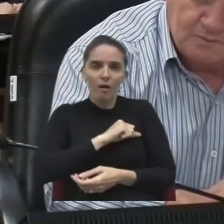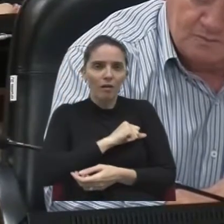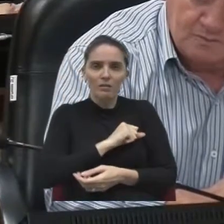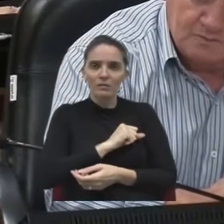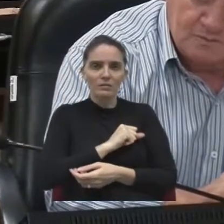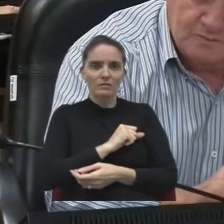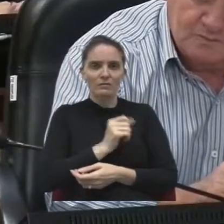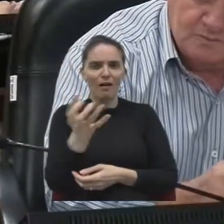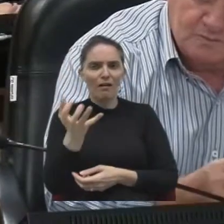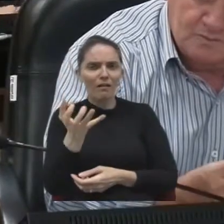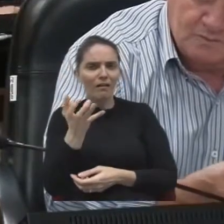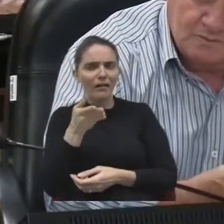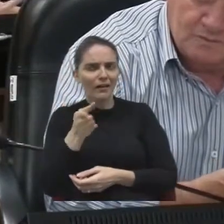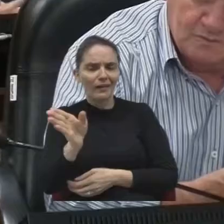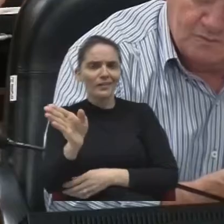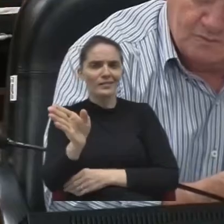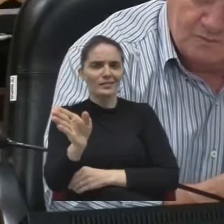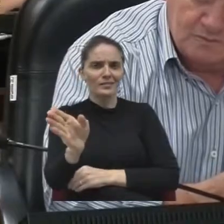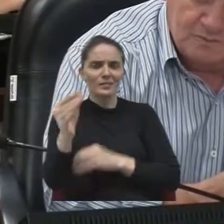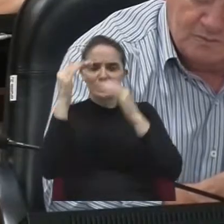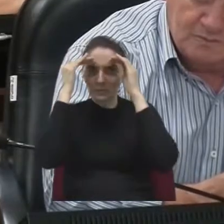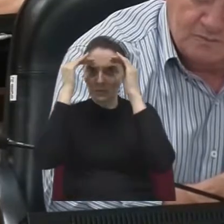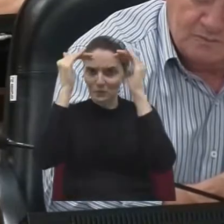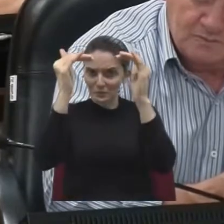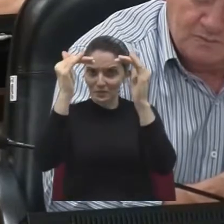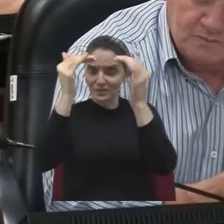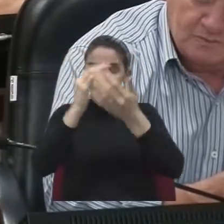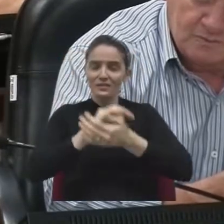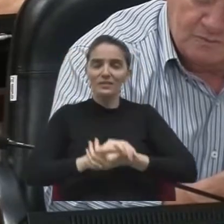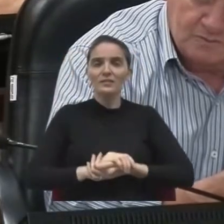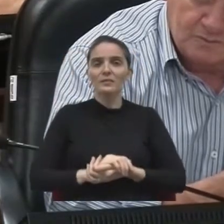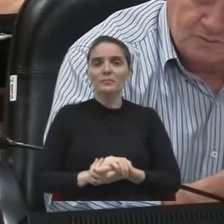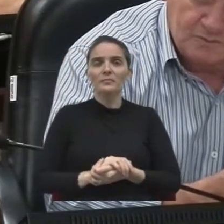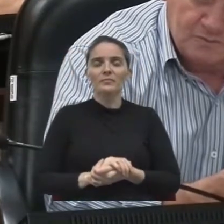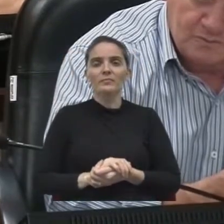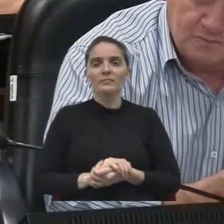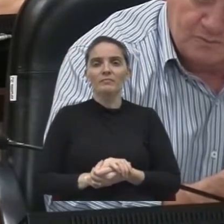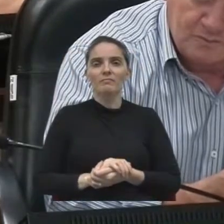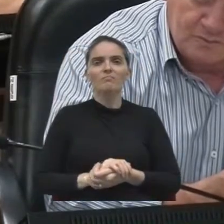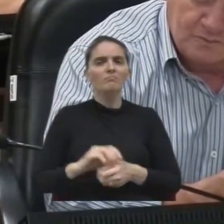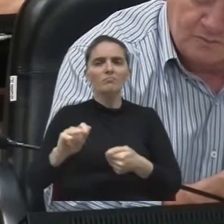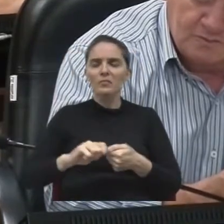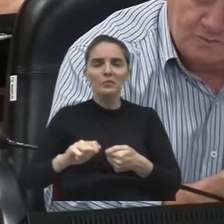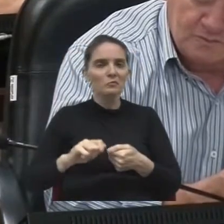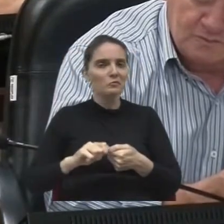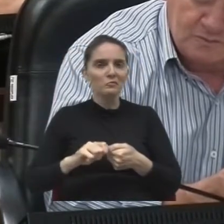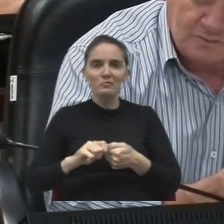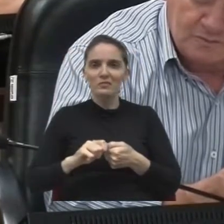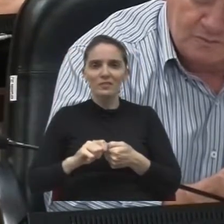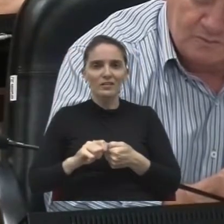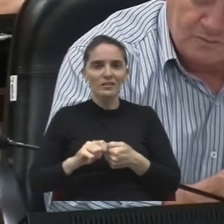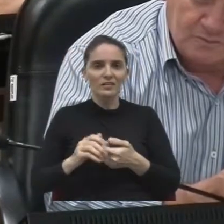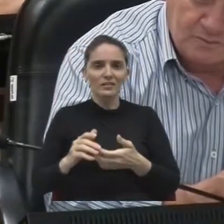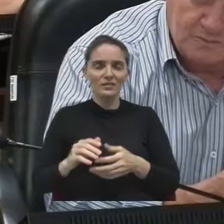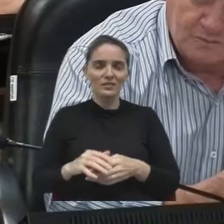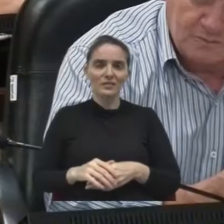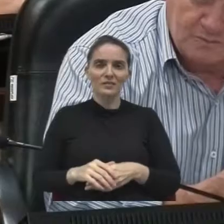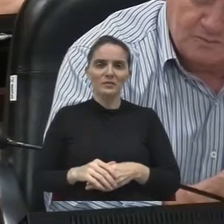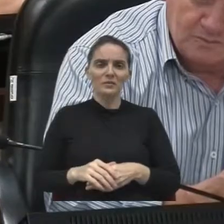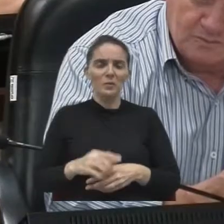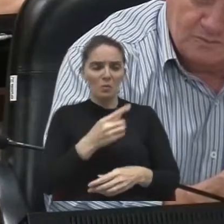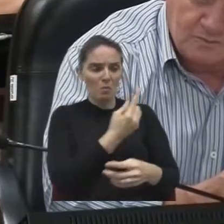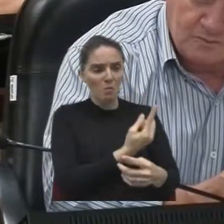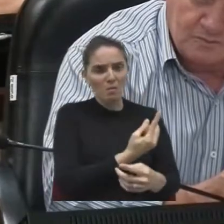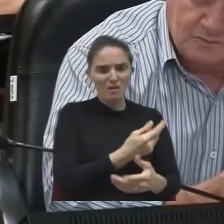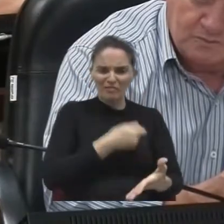designados para cumprir esse mistério, e assim o fazem de forma forçada, de forma obrigatória.